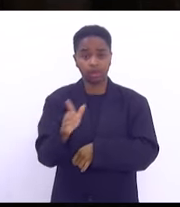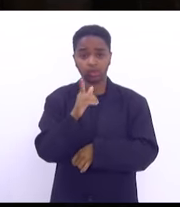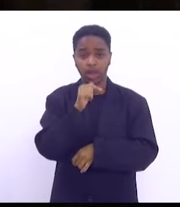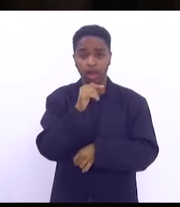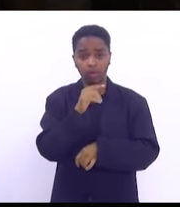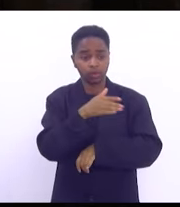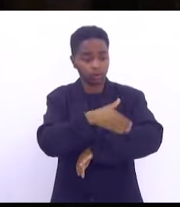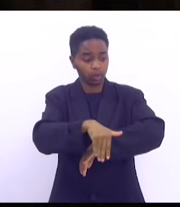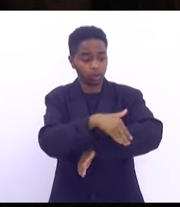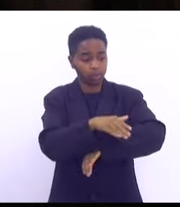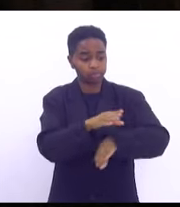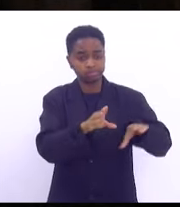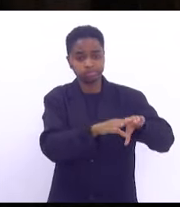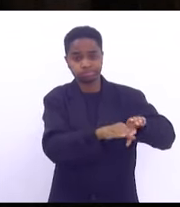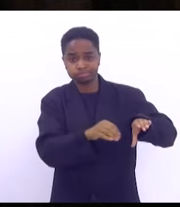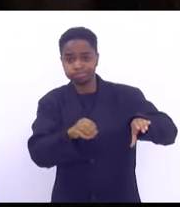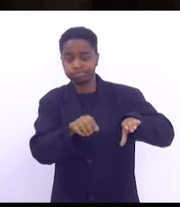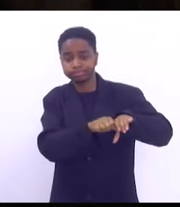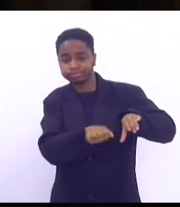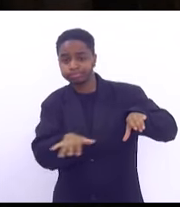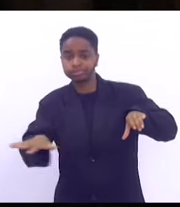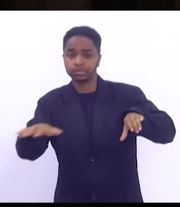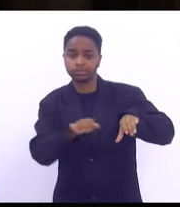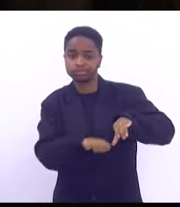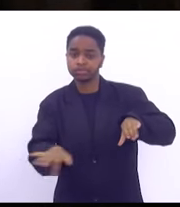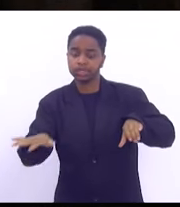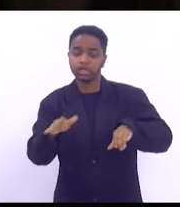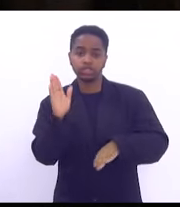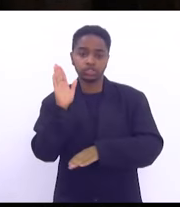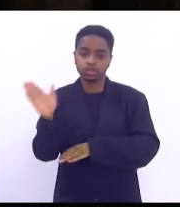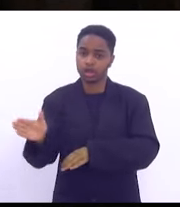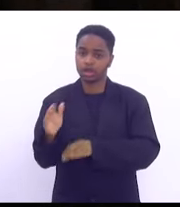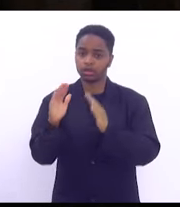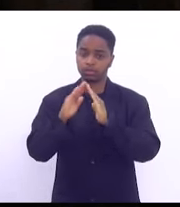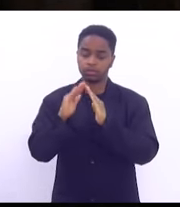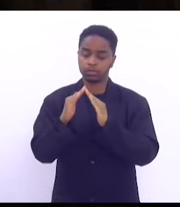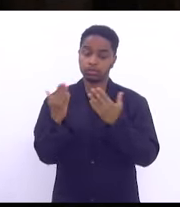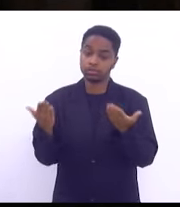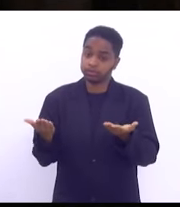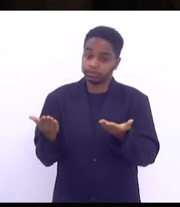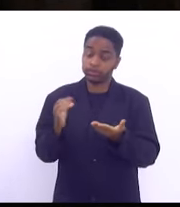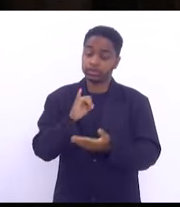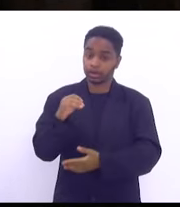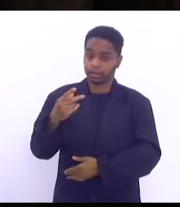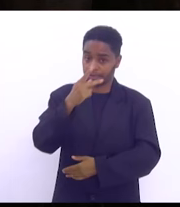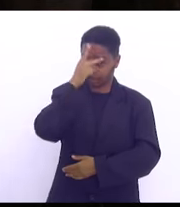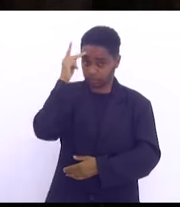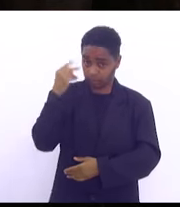neste ponto, para quem vive numa situação de